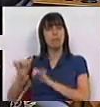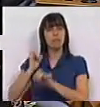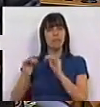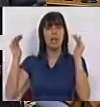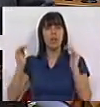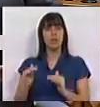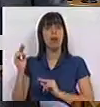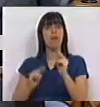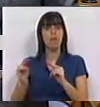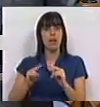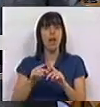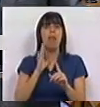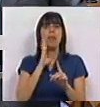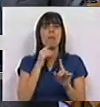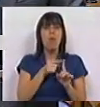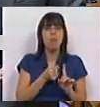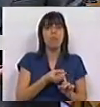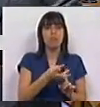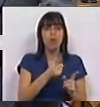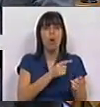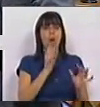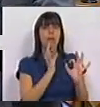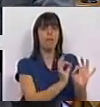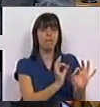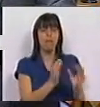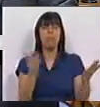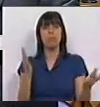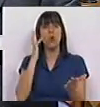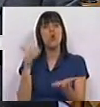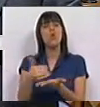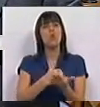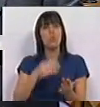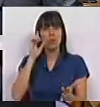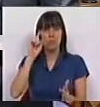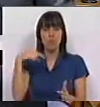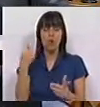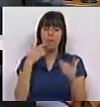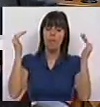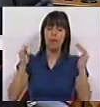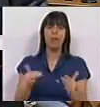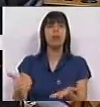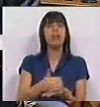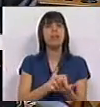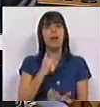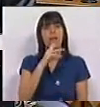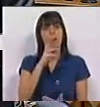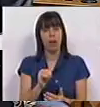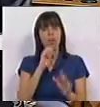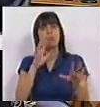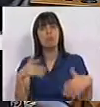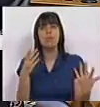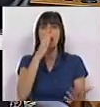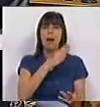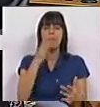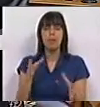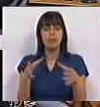redução da coleta por dependente ou ascendente. Com base nos números conhecidos da redução da receita do IRS com a eventual